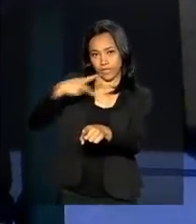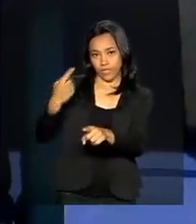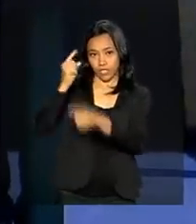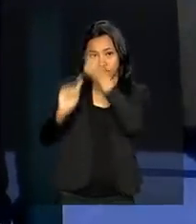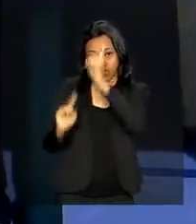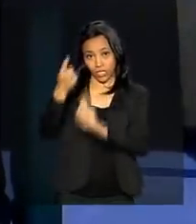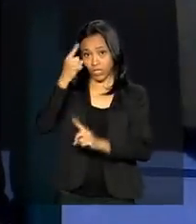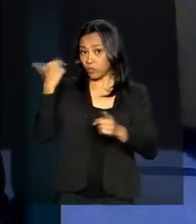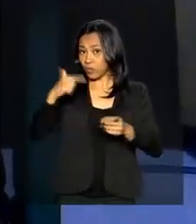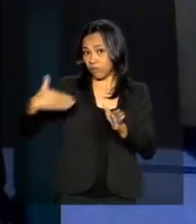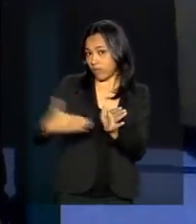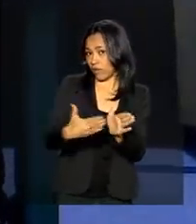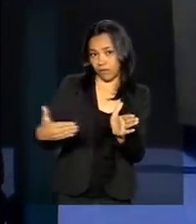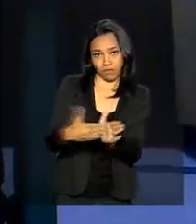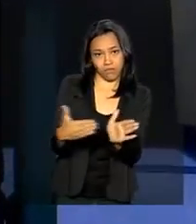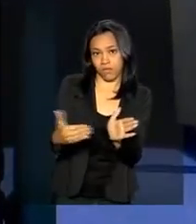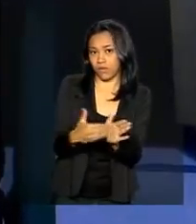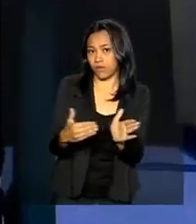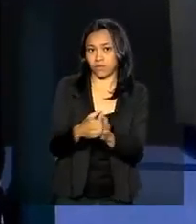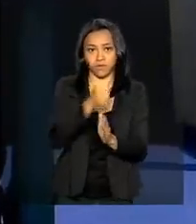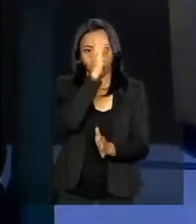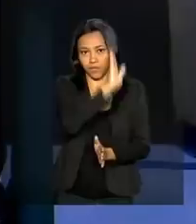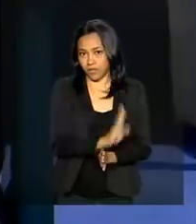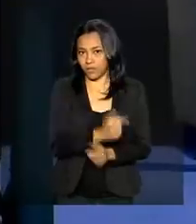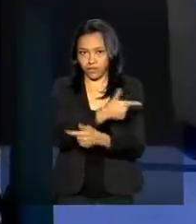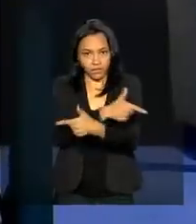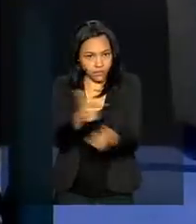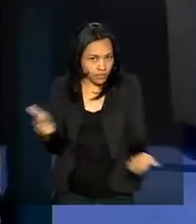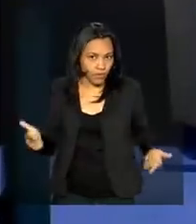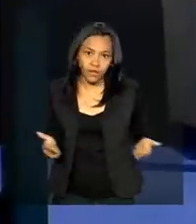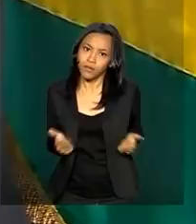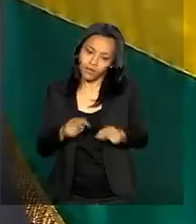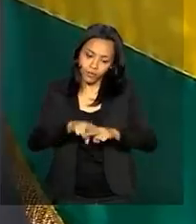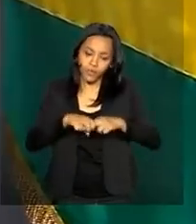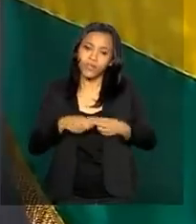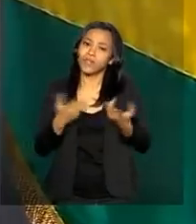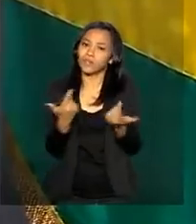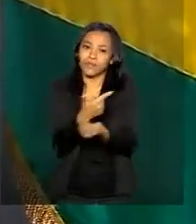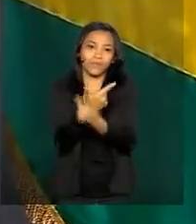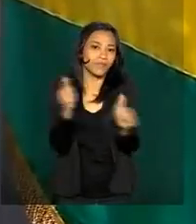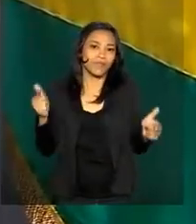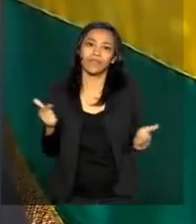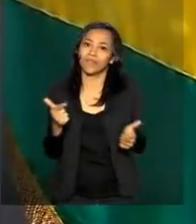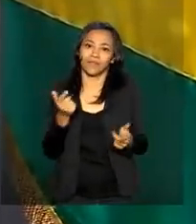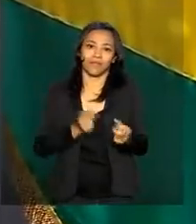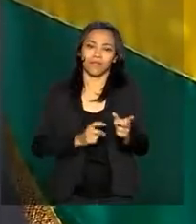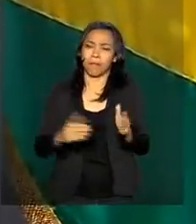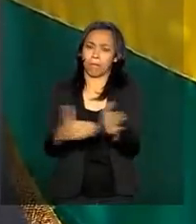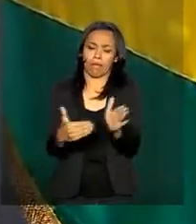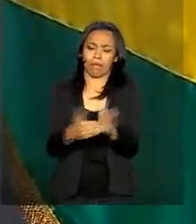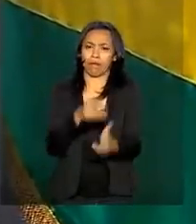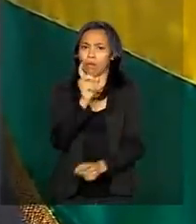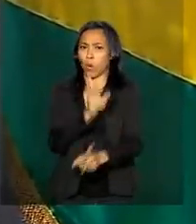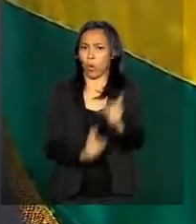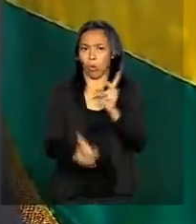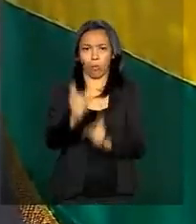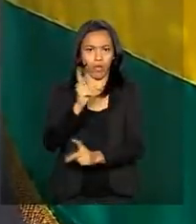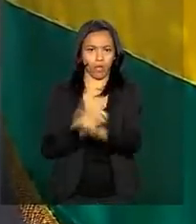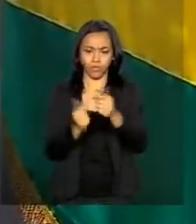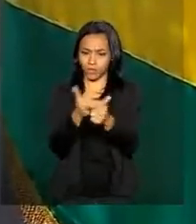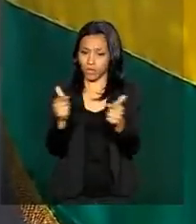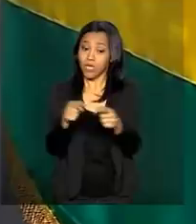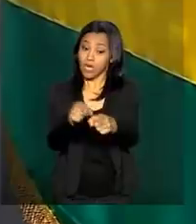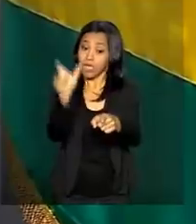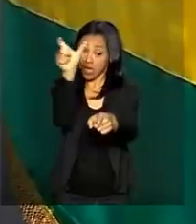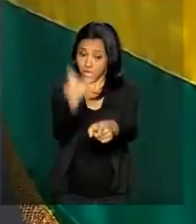entre Chile e Brasil e por isso não deve haver barreira no comércio entre as duas Nações sebastiã Pinheira